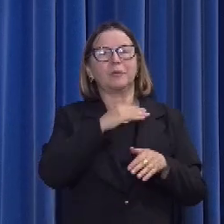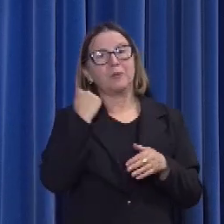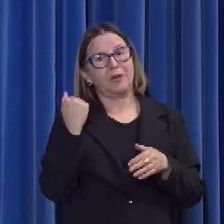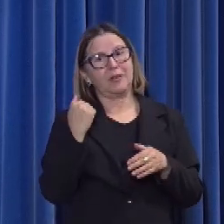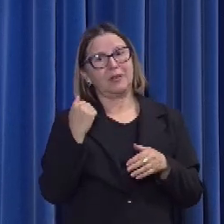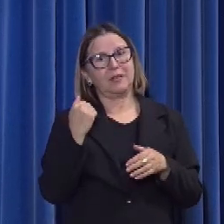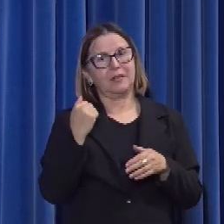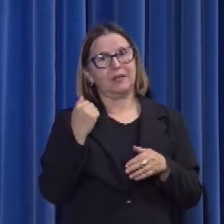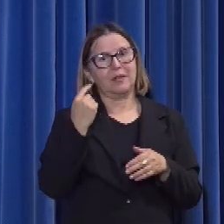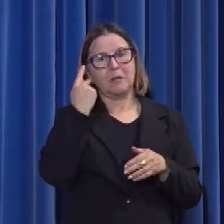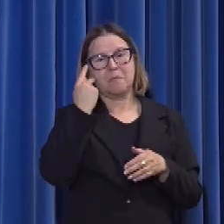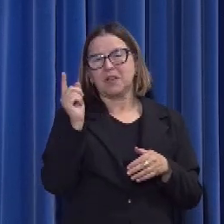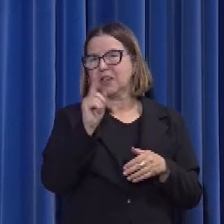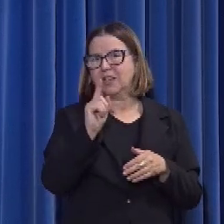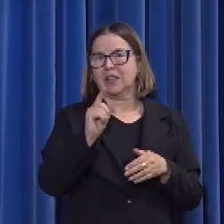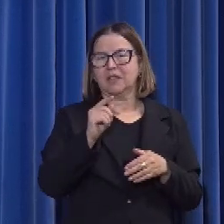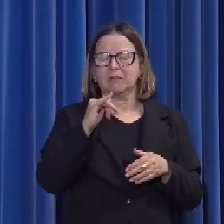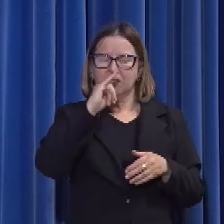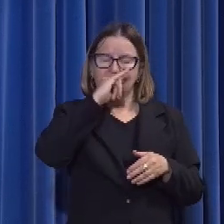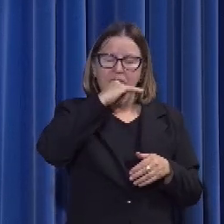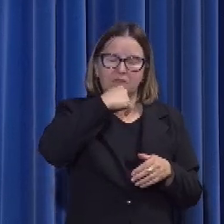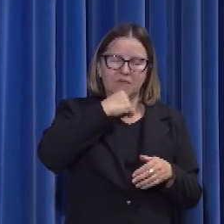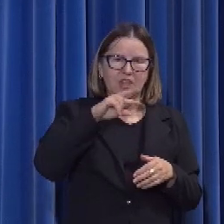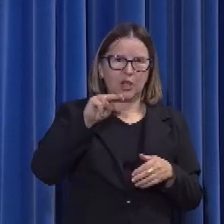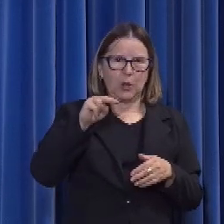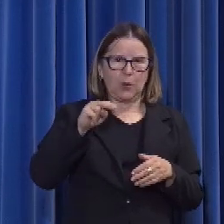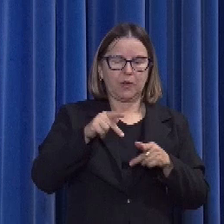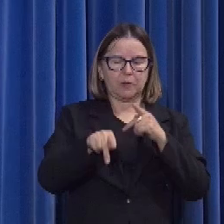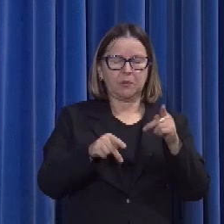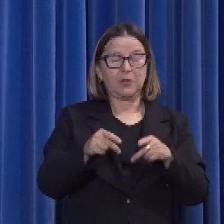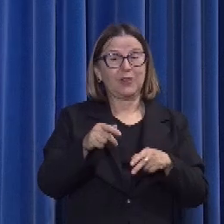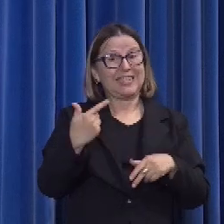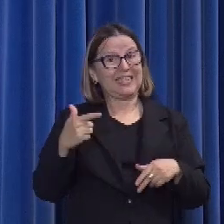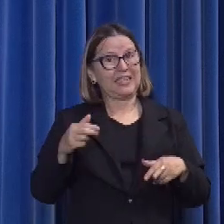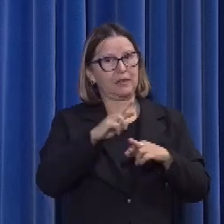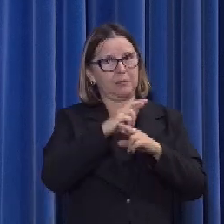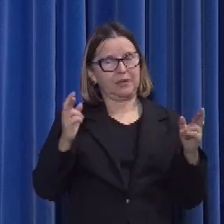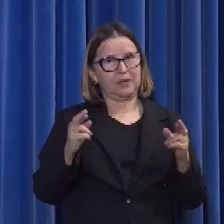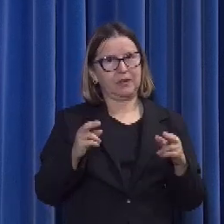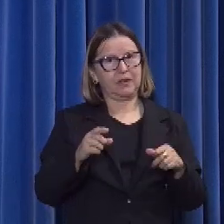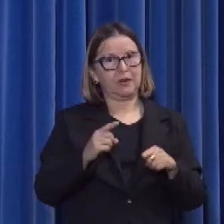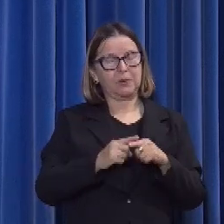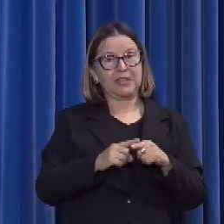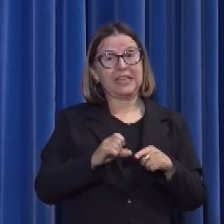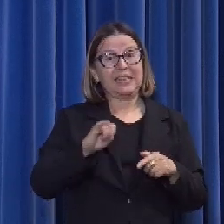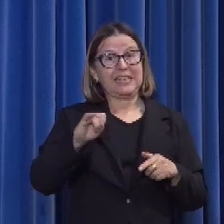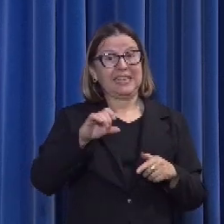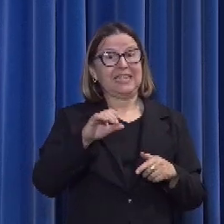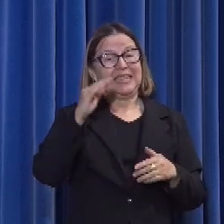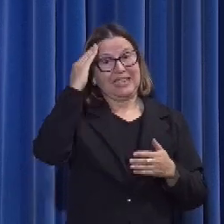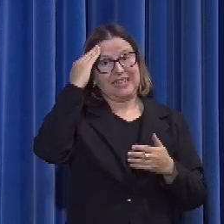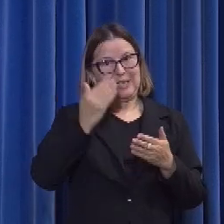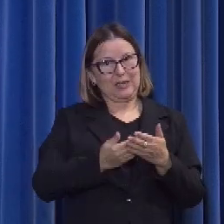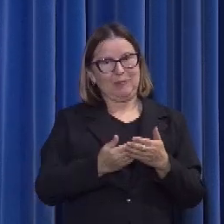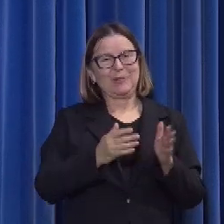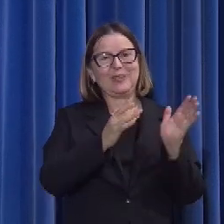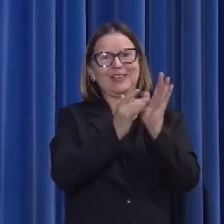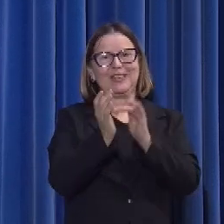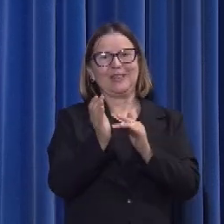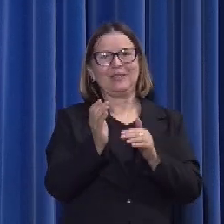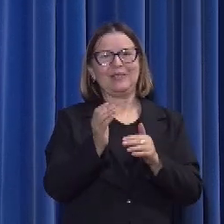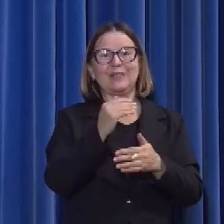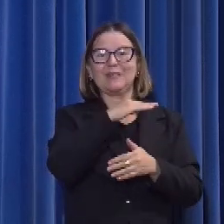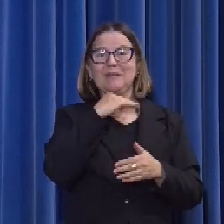vos entristecedes como os demais que não têm esperança. Pois se cremos que Jesus morreu e ressuscitou, assim também